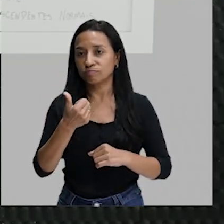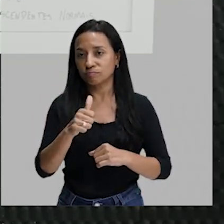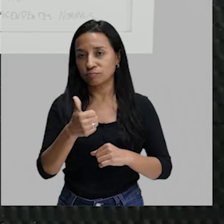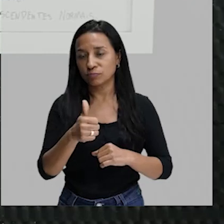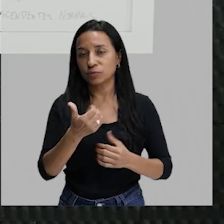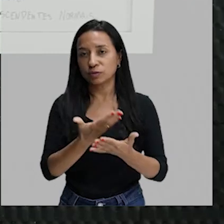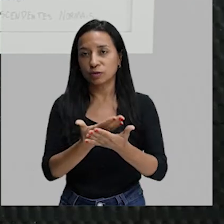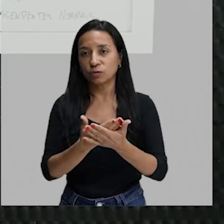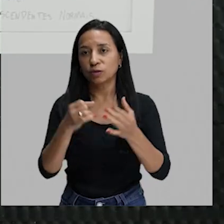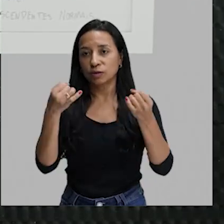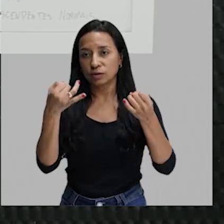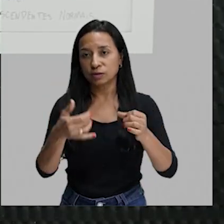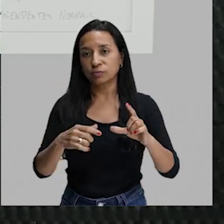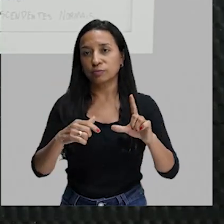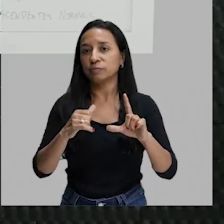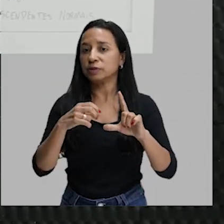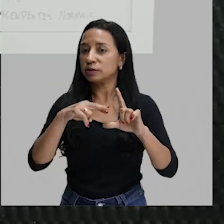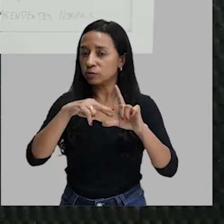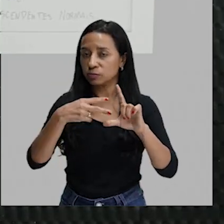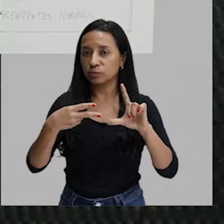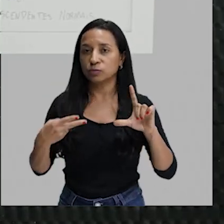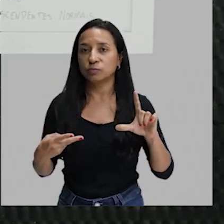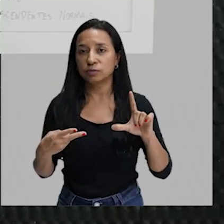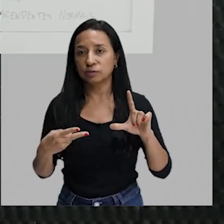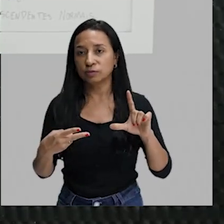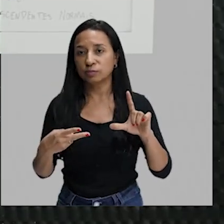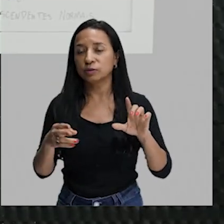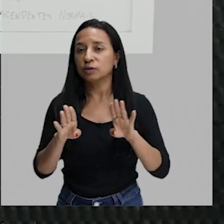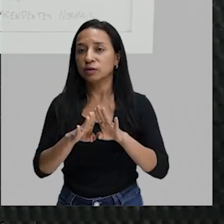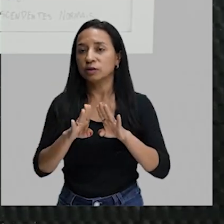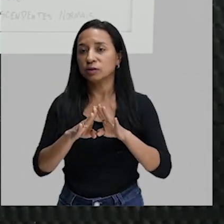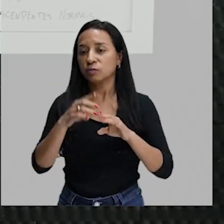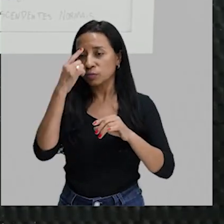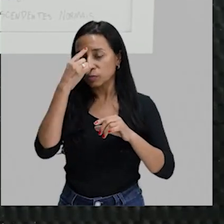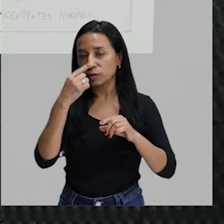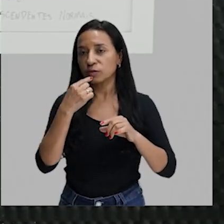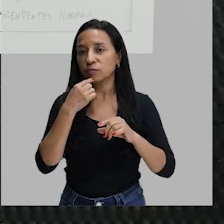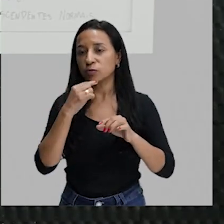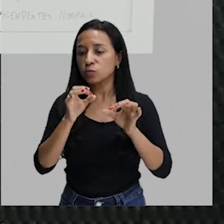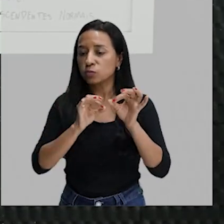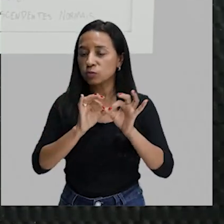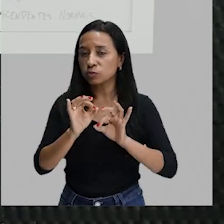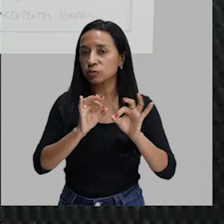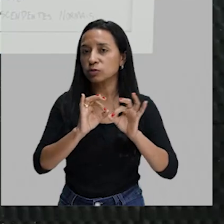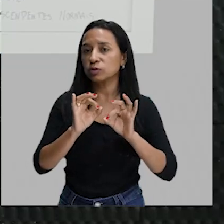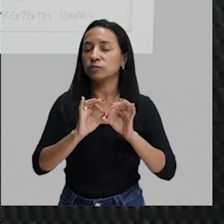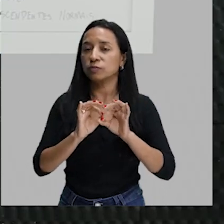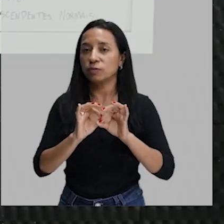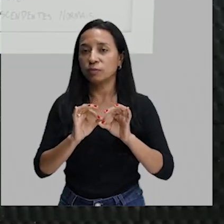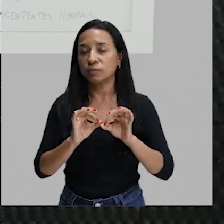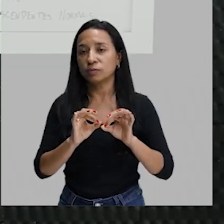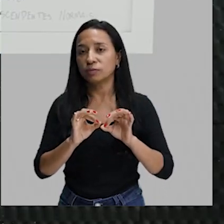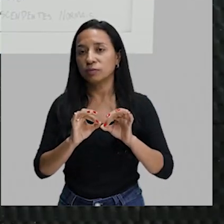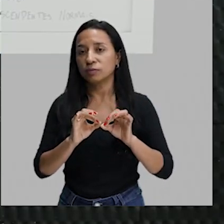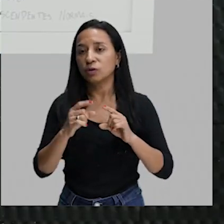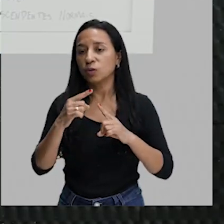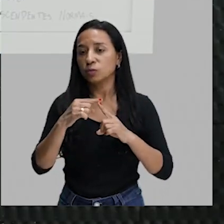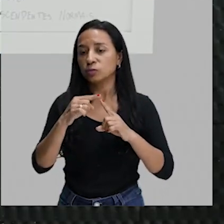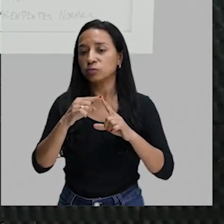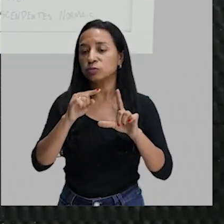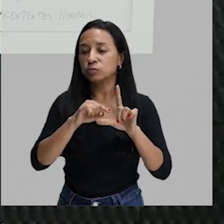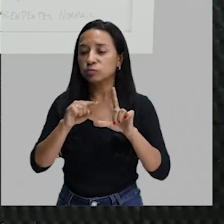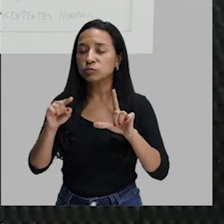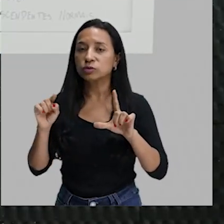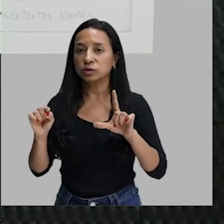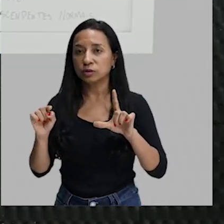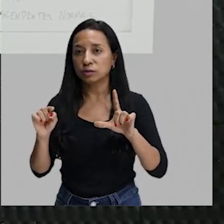onde eu expliquei para vocês sobre os heredogramas, falei sobre as figuras que formam essas formas, esse tipo de gráfico, tá?